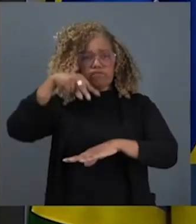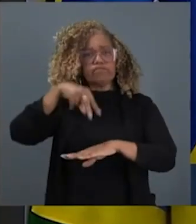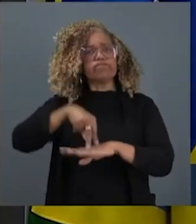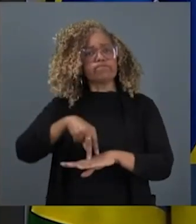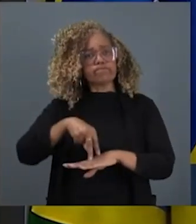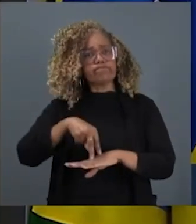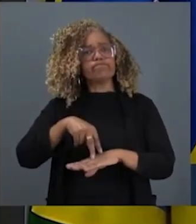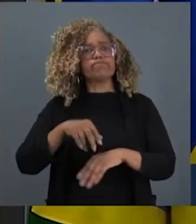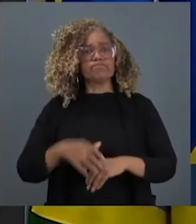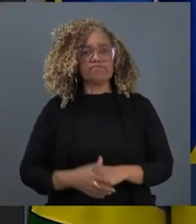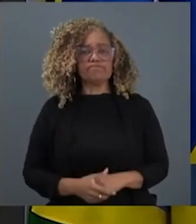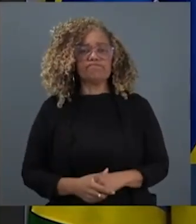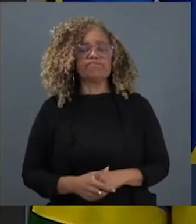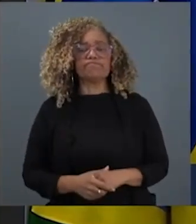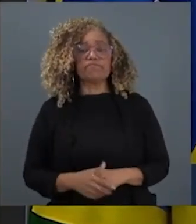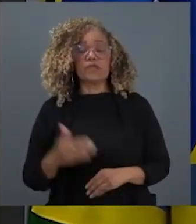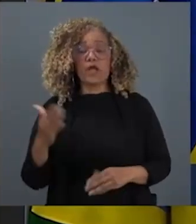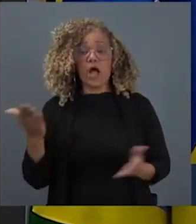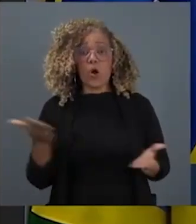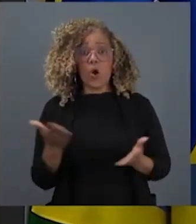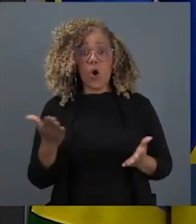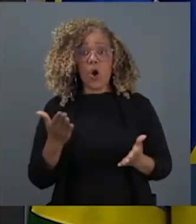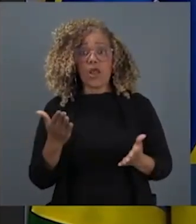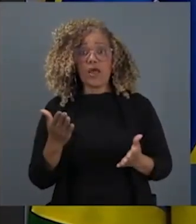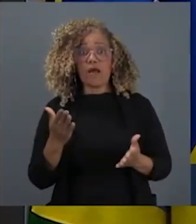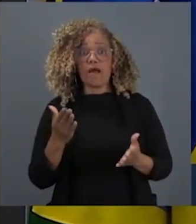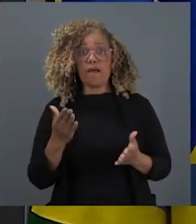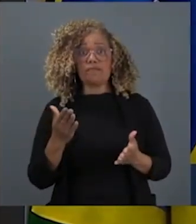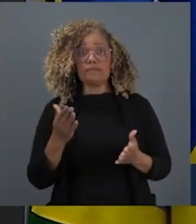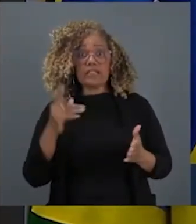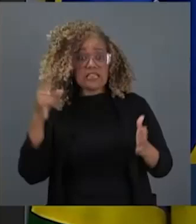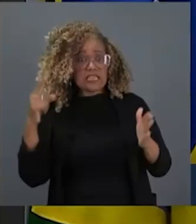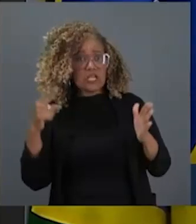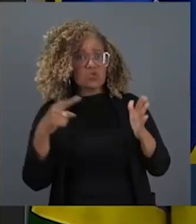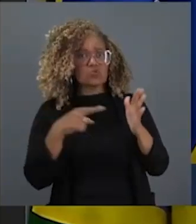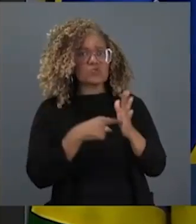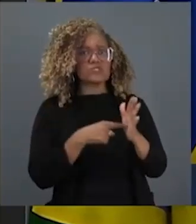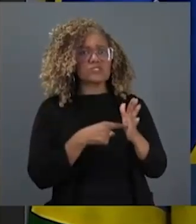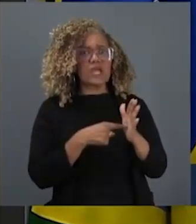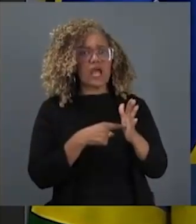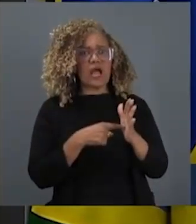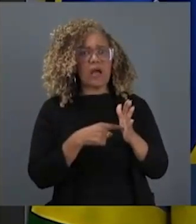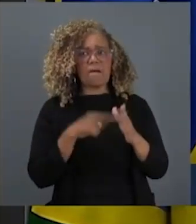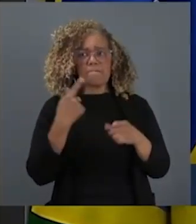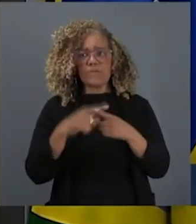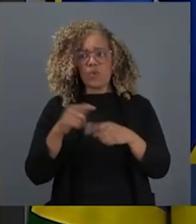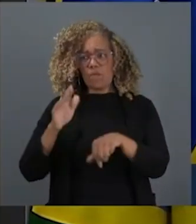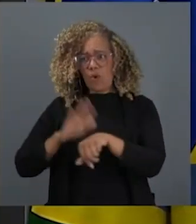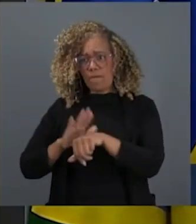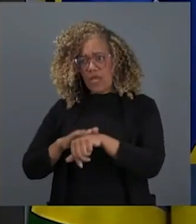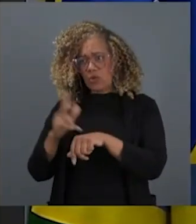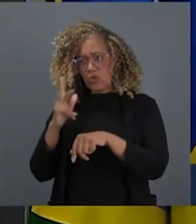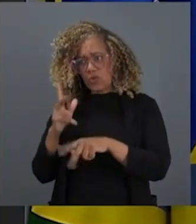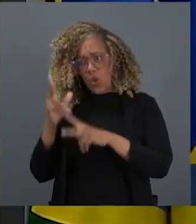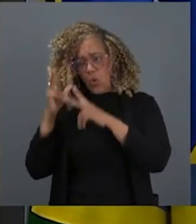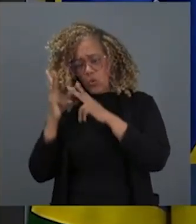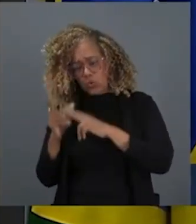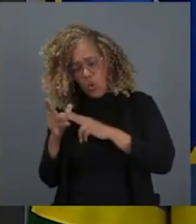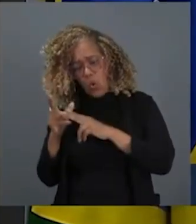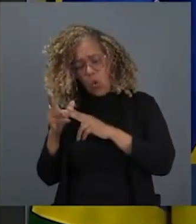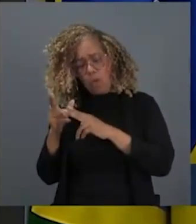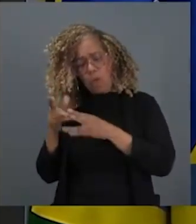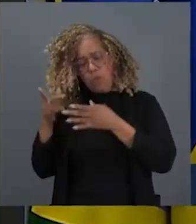saúde eu venho aqui denunciar para poder colocar a cabeça no meu travesseiro e dormir com